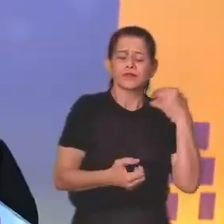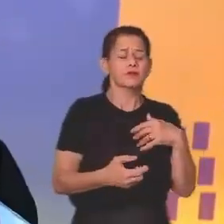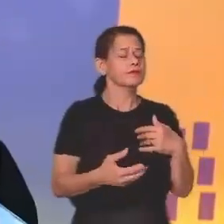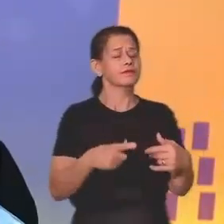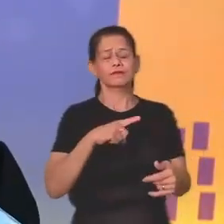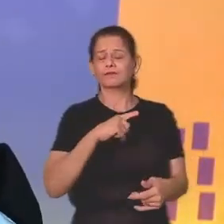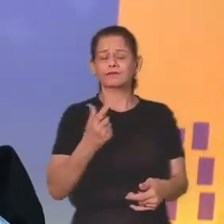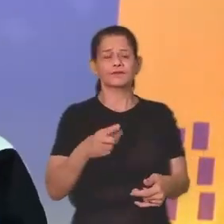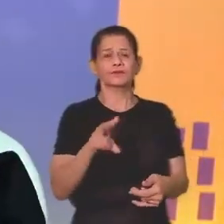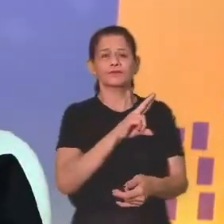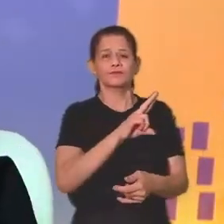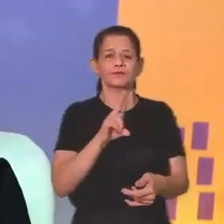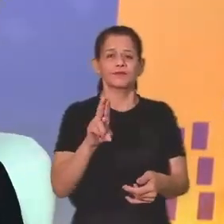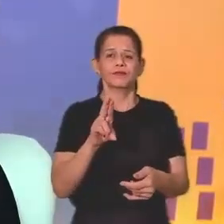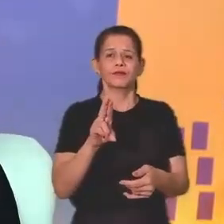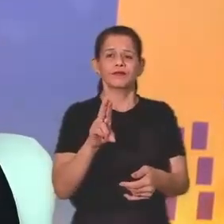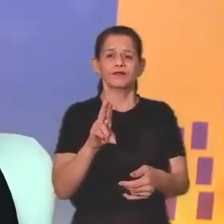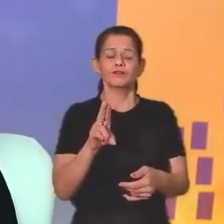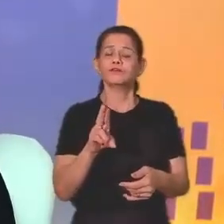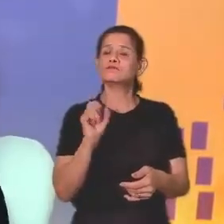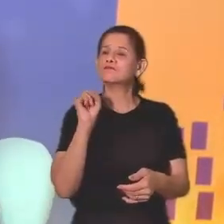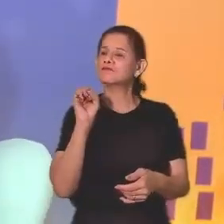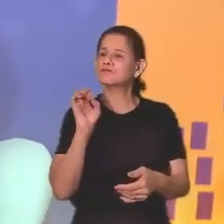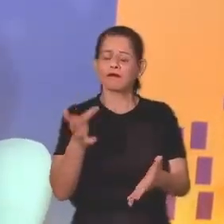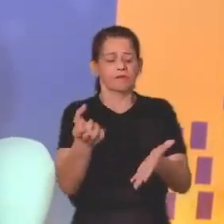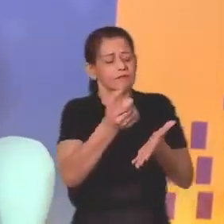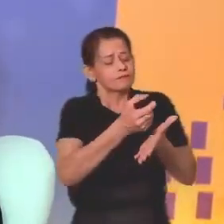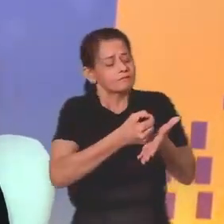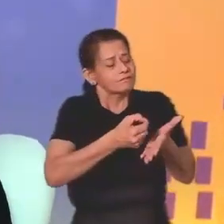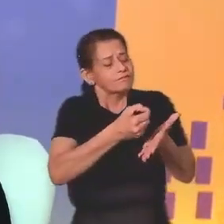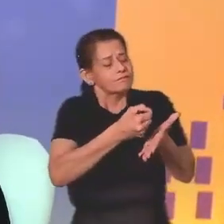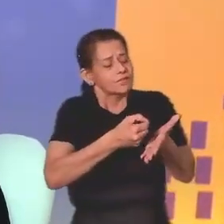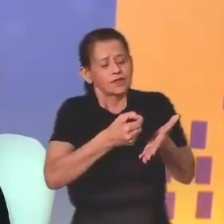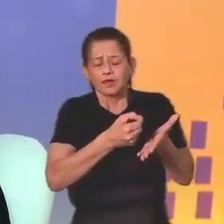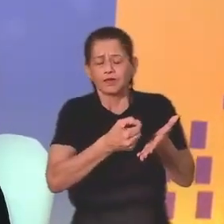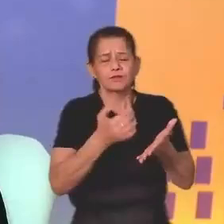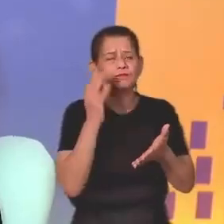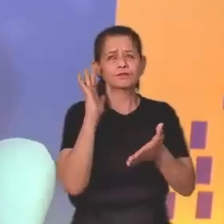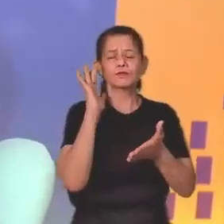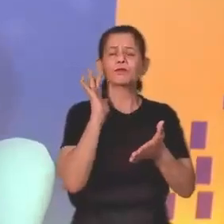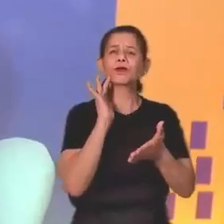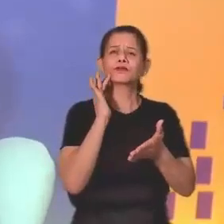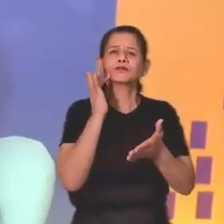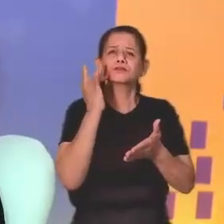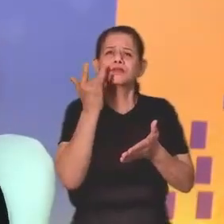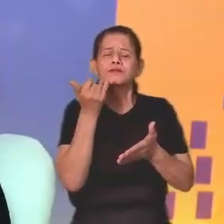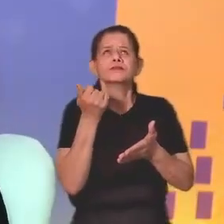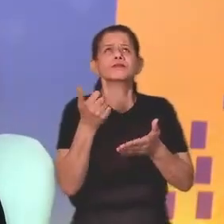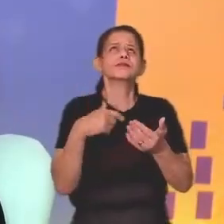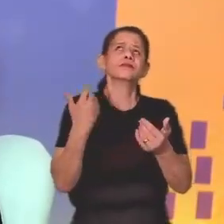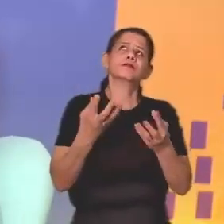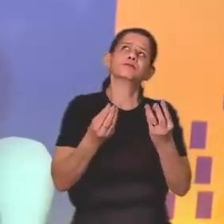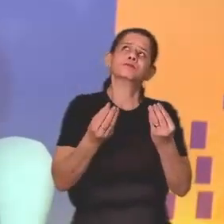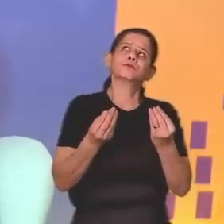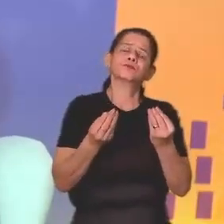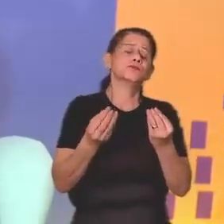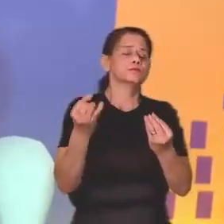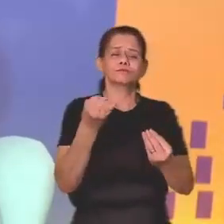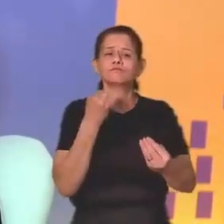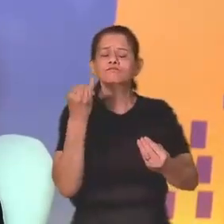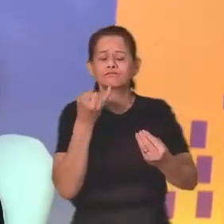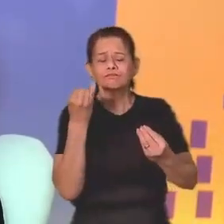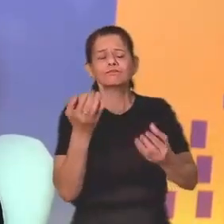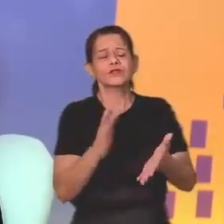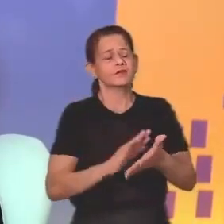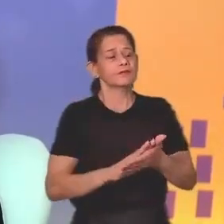ninguém falava, né? Era só estava escrevendo, eu não achava que era que ia ser tão importante, igual foi. Mas é isso